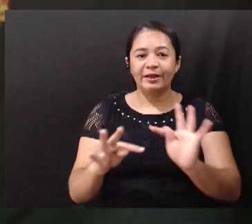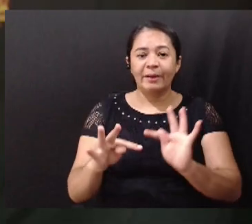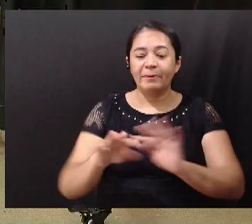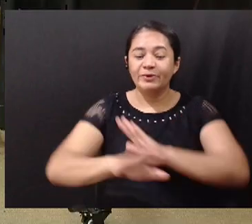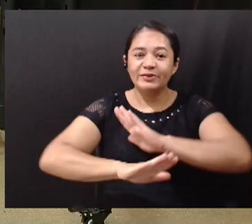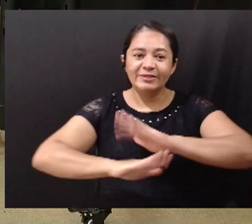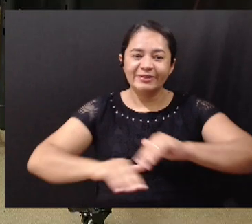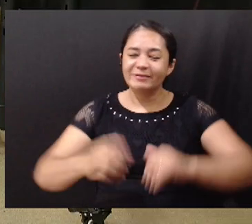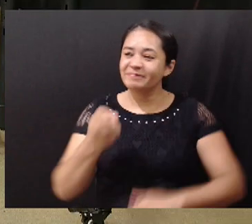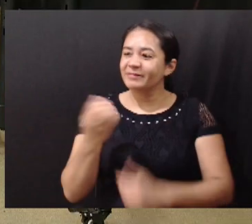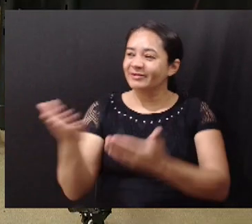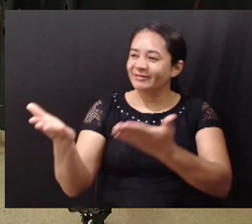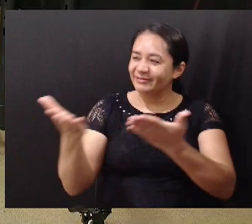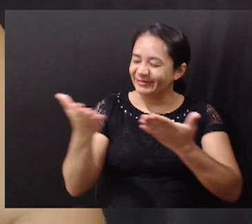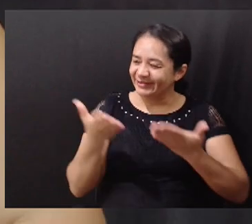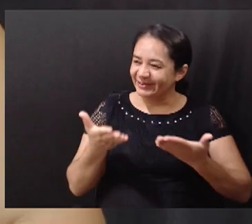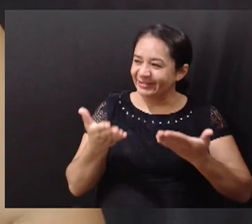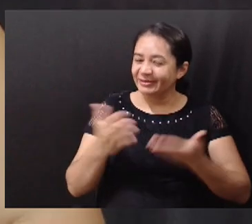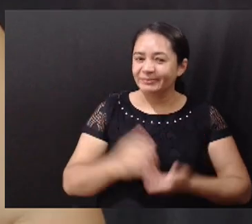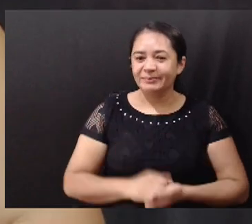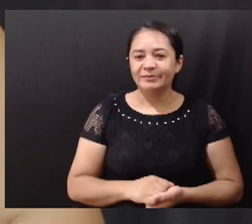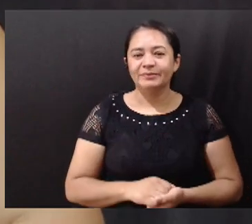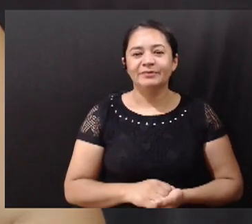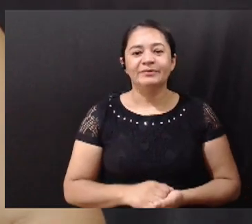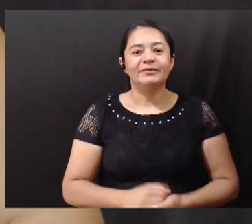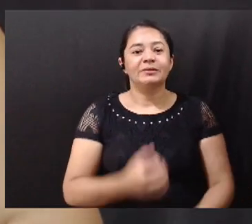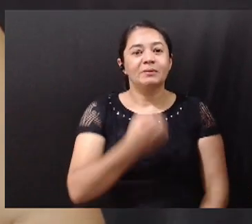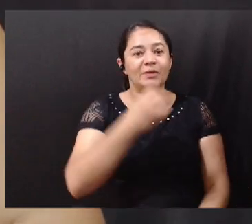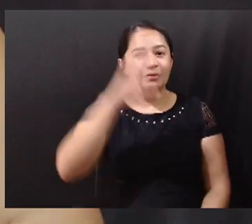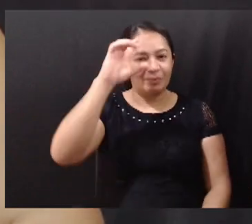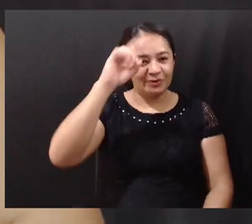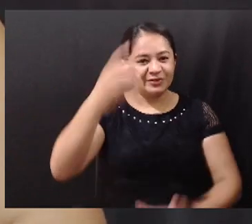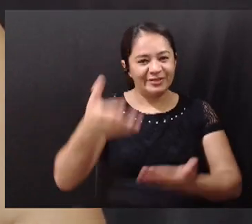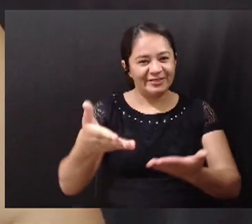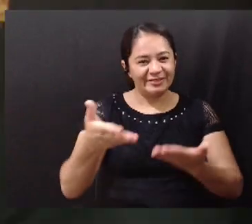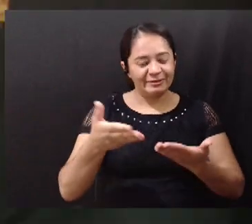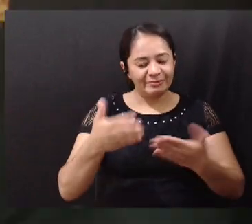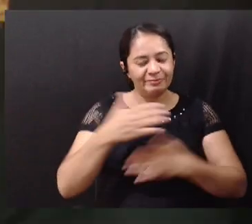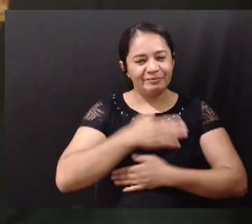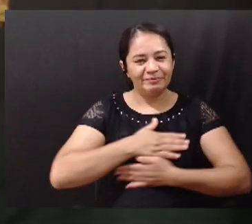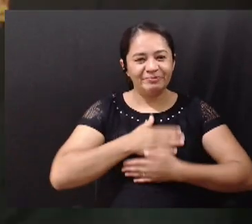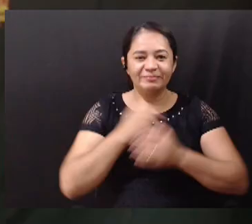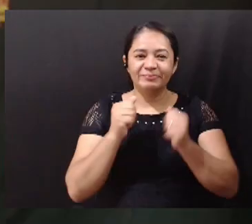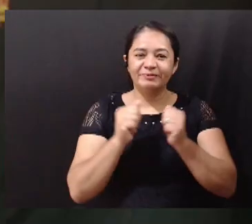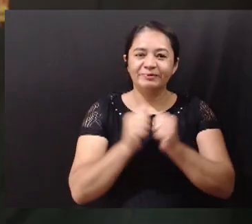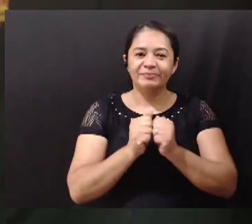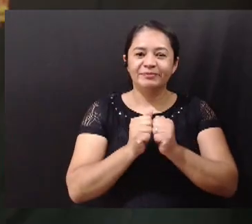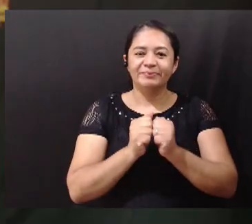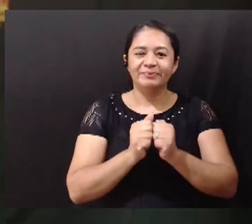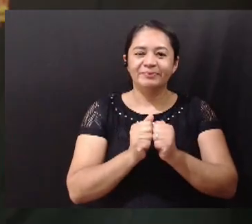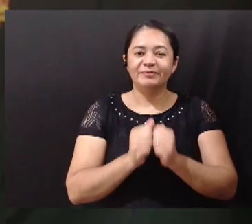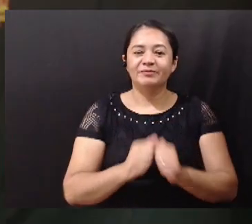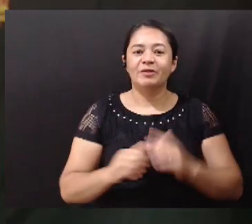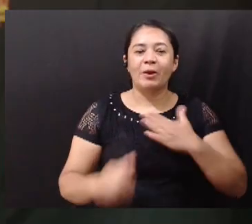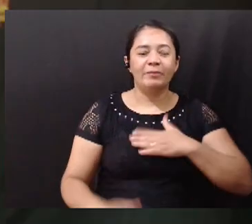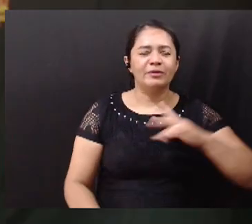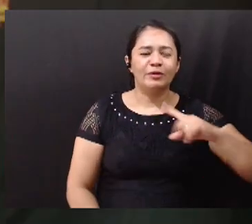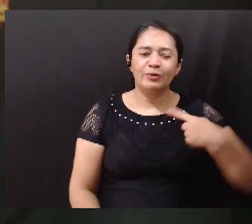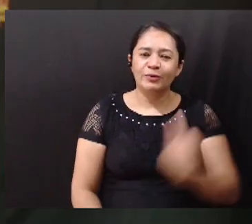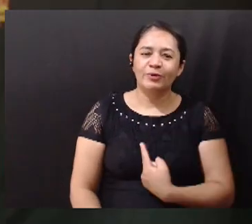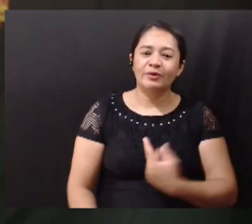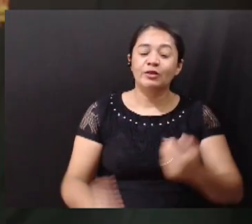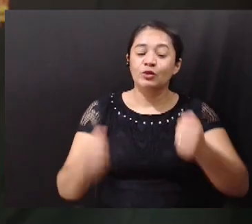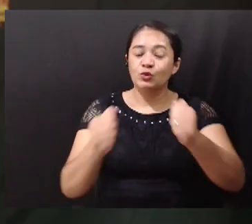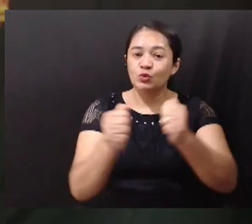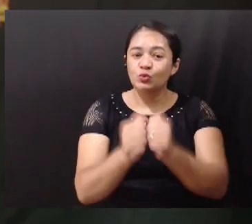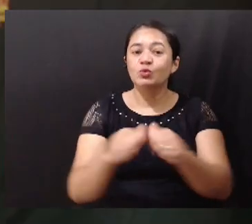bem-vinda, Vanessa, bom dia para você. Bom dia, obrigado pelo convite, é um prazer estar aqui. Prazer é todo nosso. E com a gente,